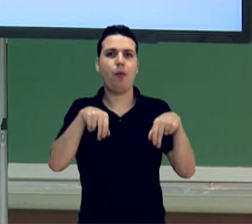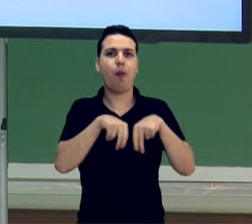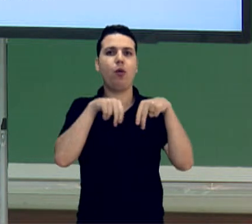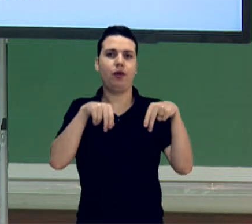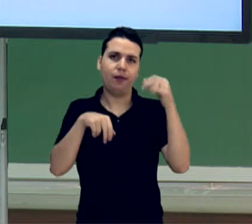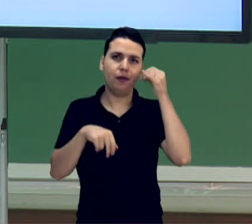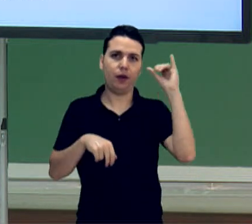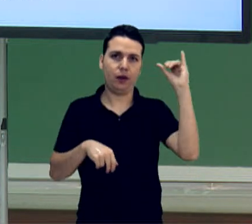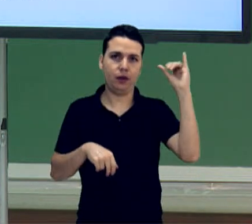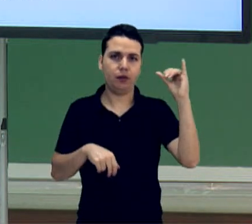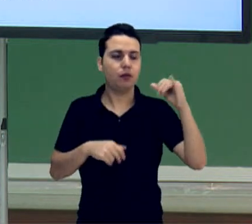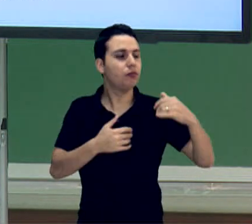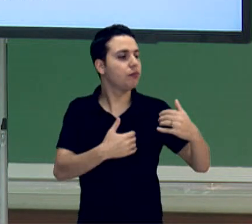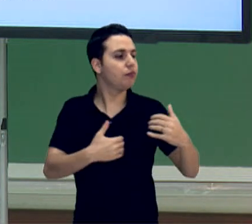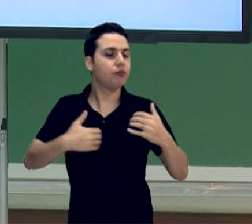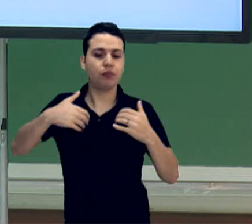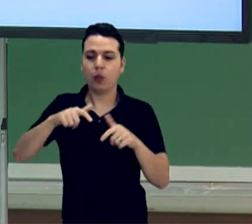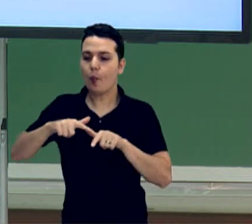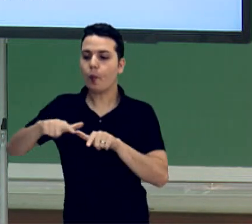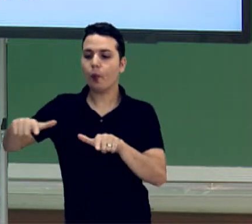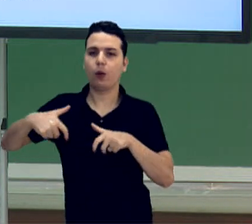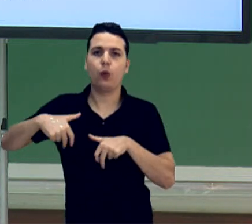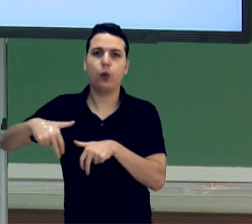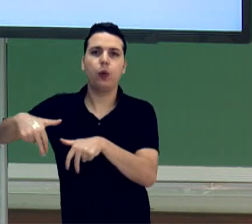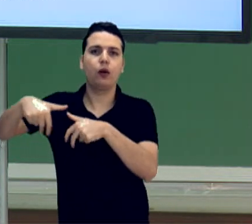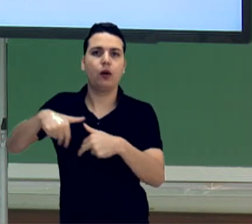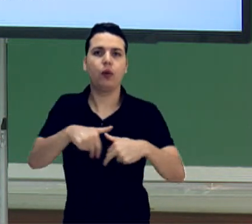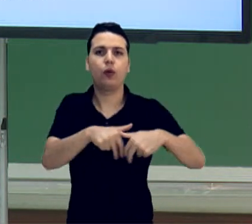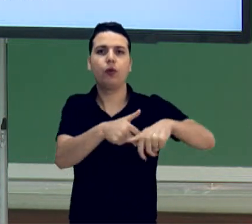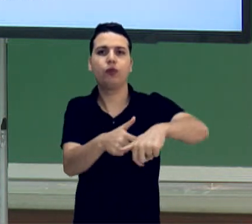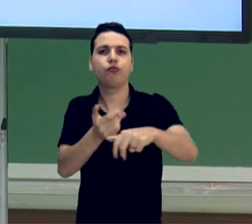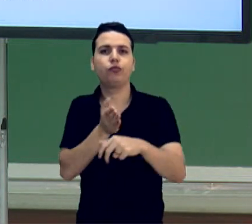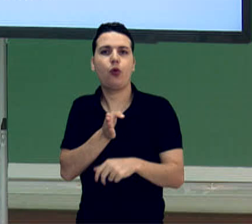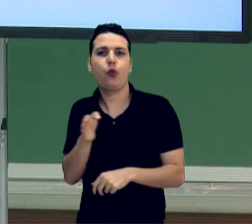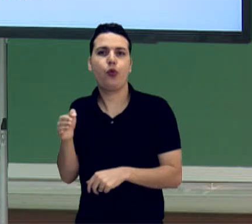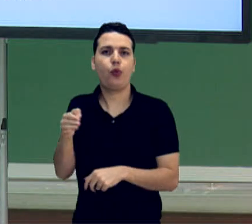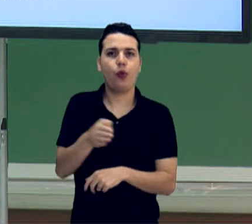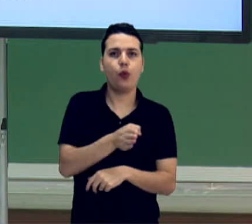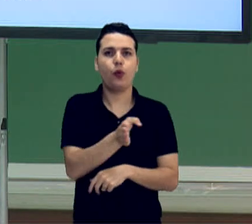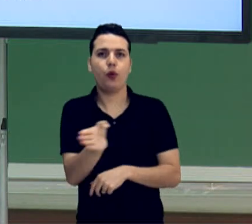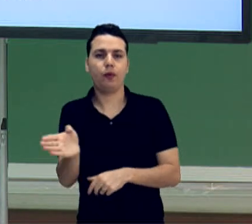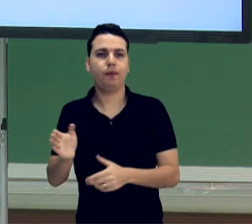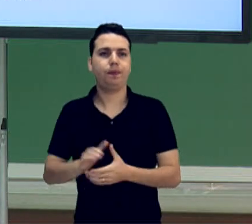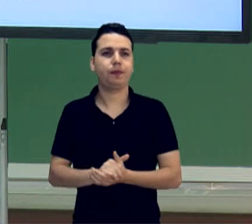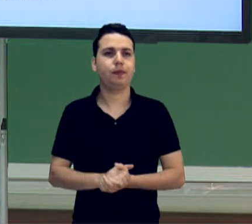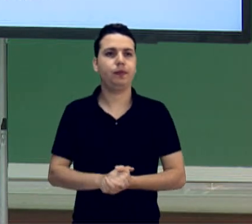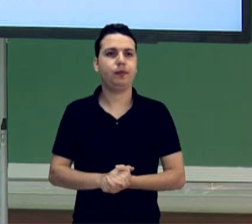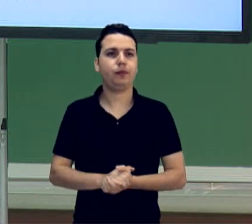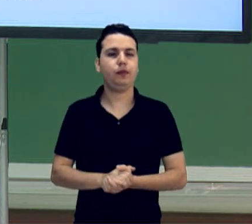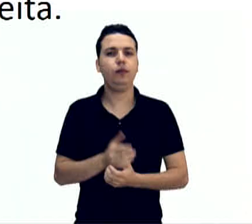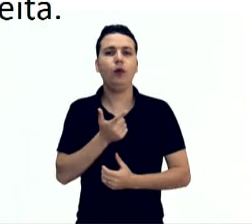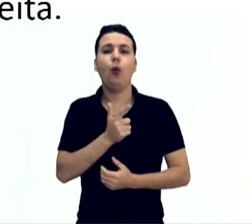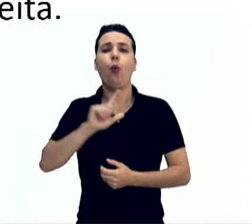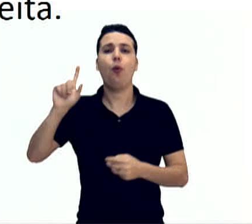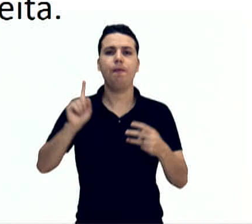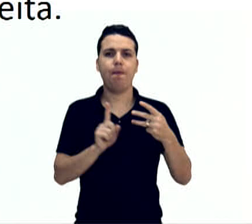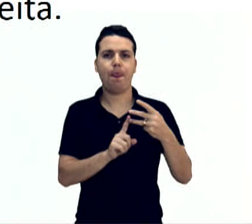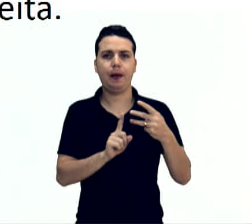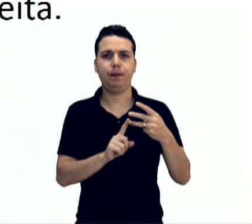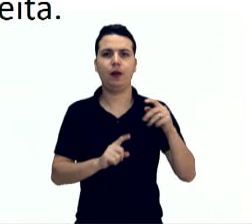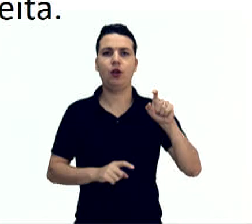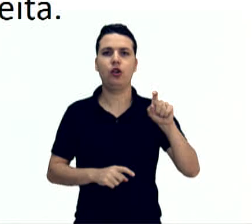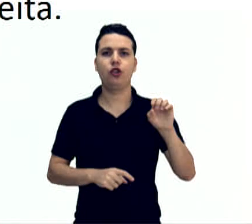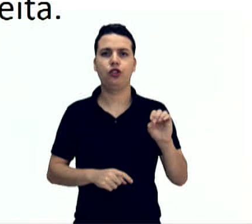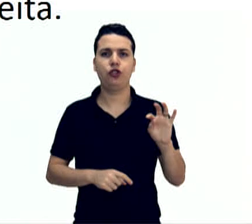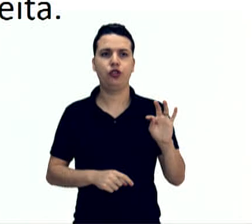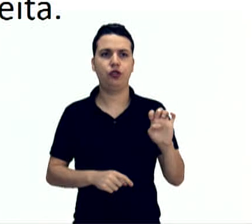e vai conduzindo a moça para que não haja choque, para que não se batam, né? E esse outro shot aqui, do